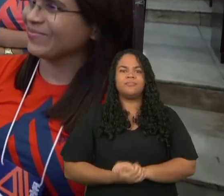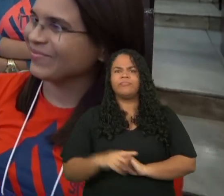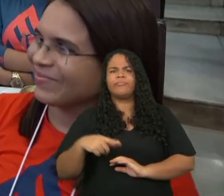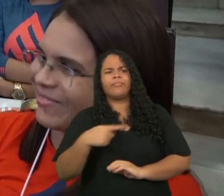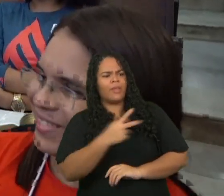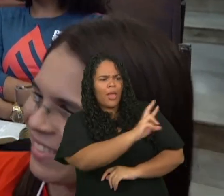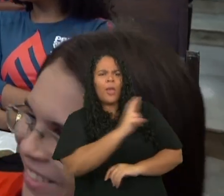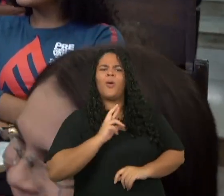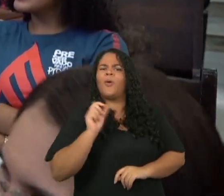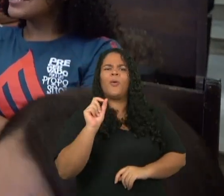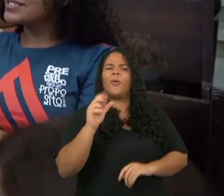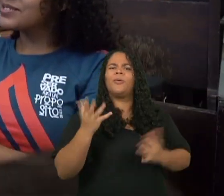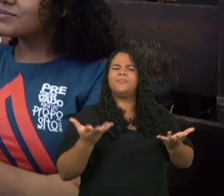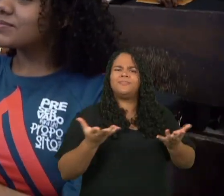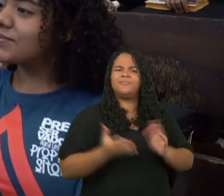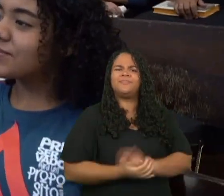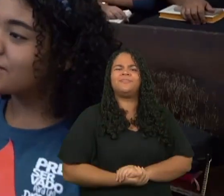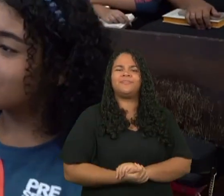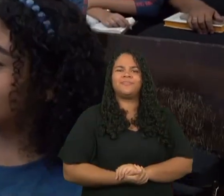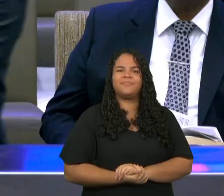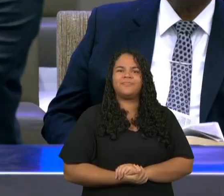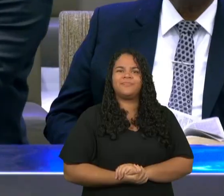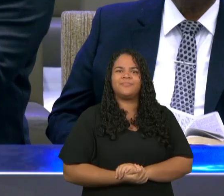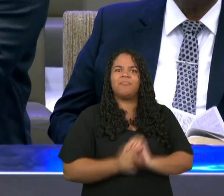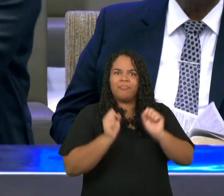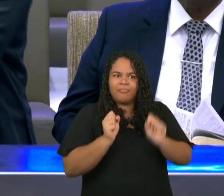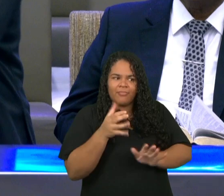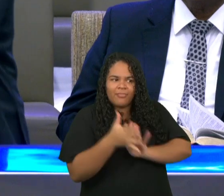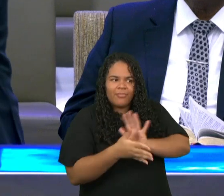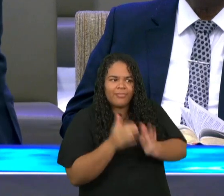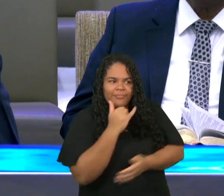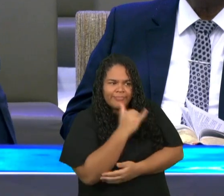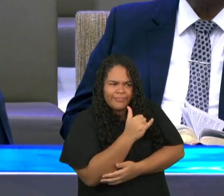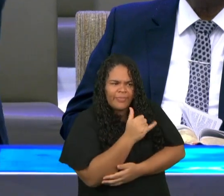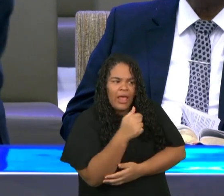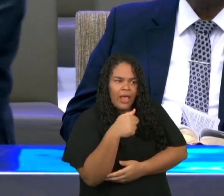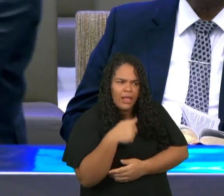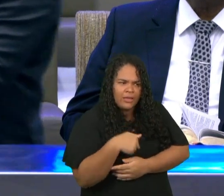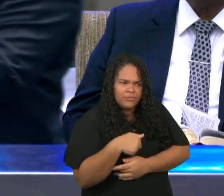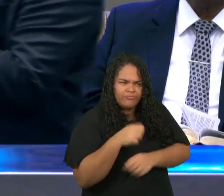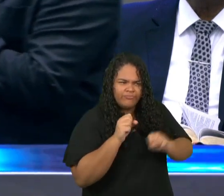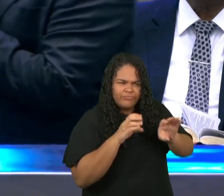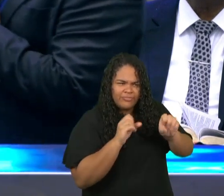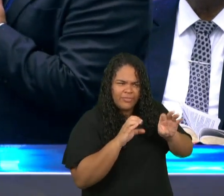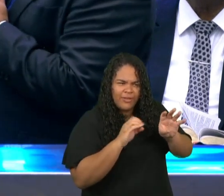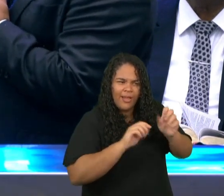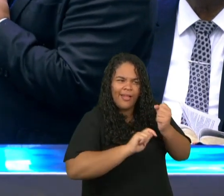É? Diga para ele bem baixinho assim: eu vou te ensinar um segredo.